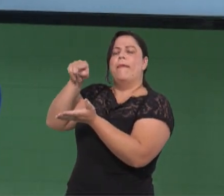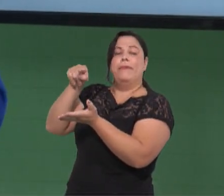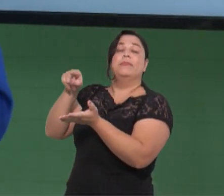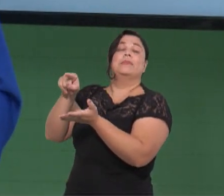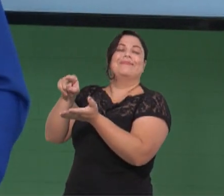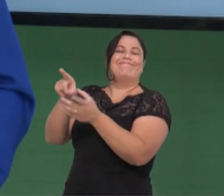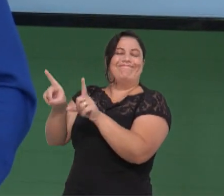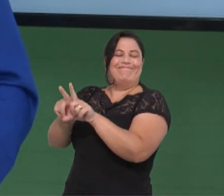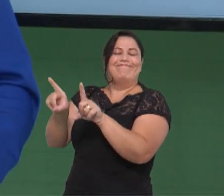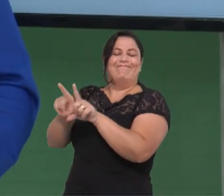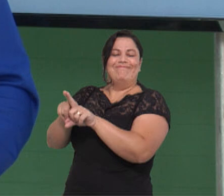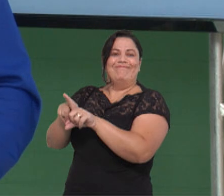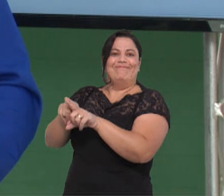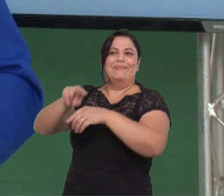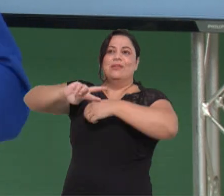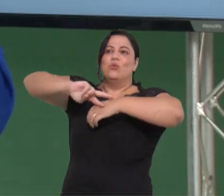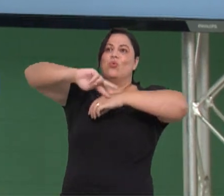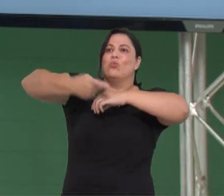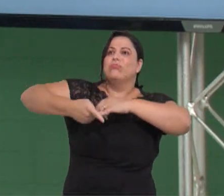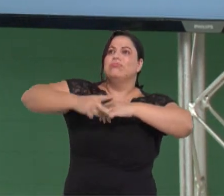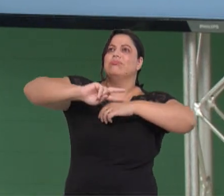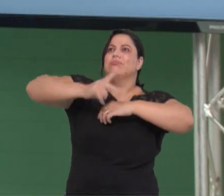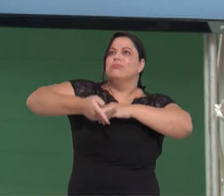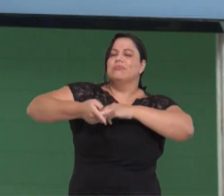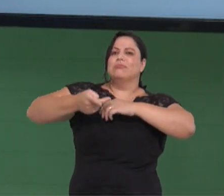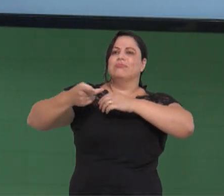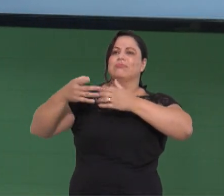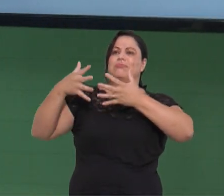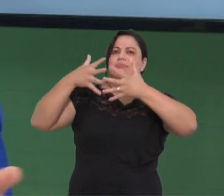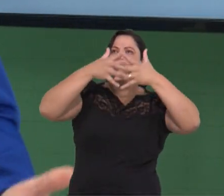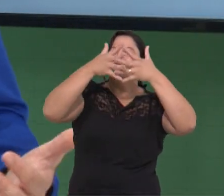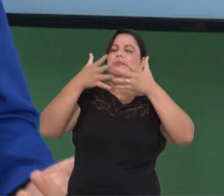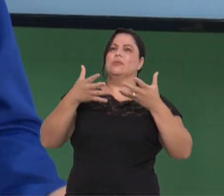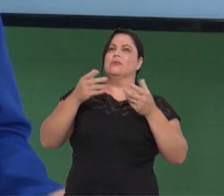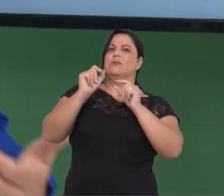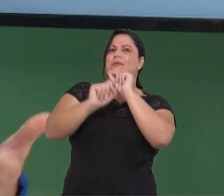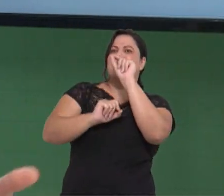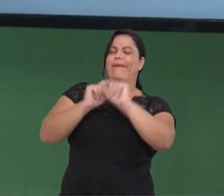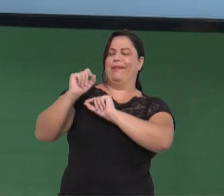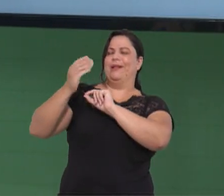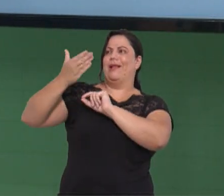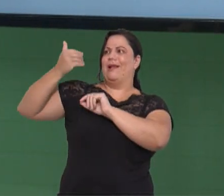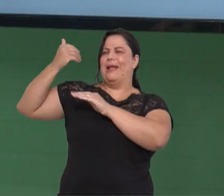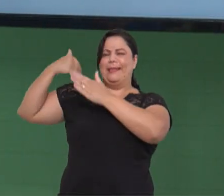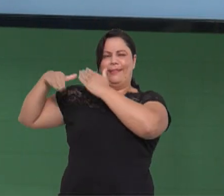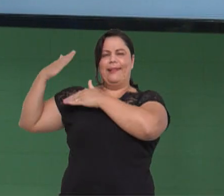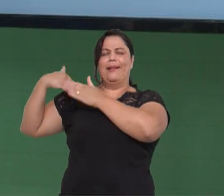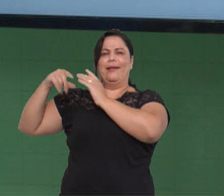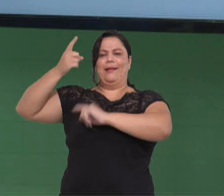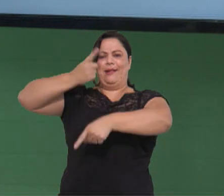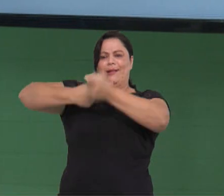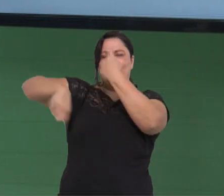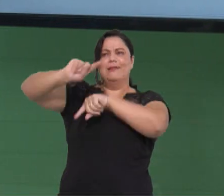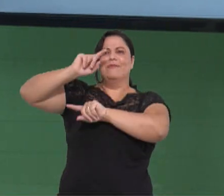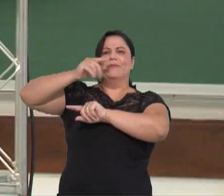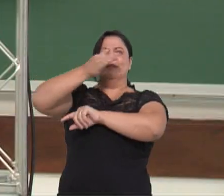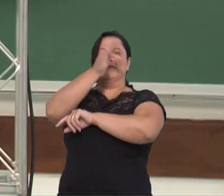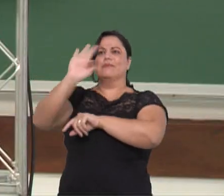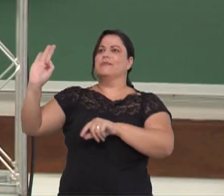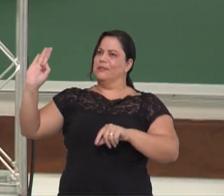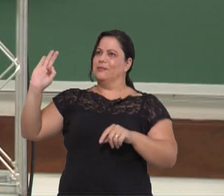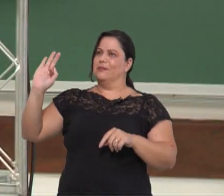como reflexo da herança da Revolução Francesa, que lutava por igualdade, liberdade, igualdade,